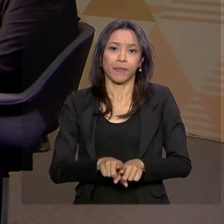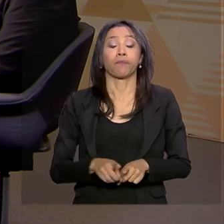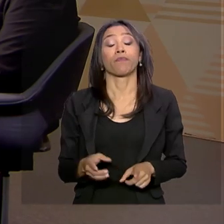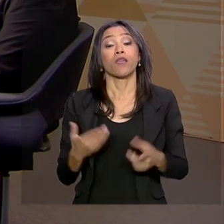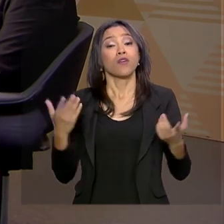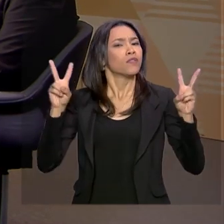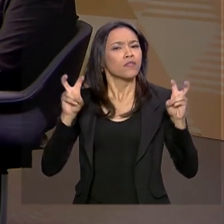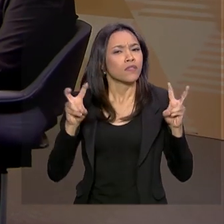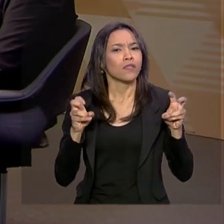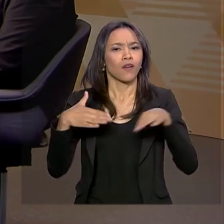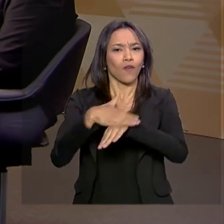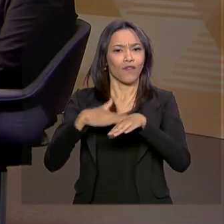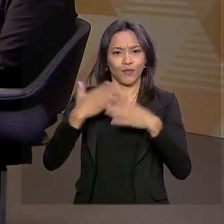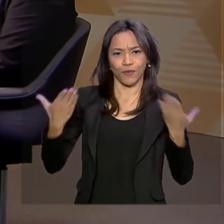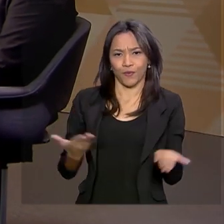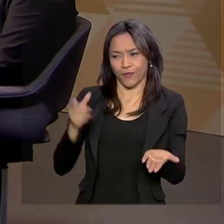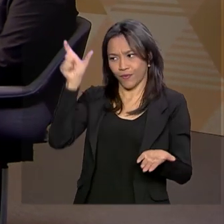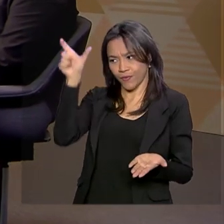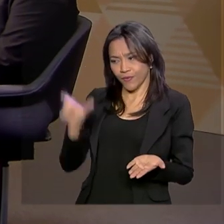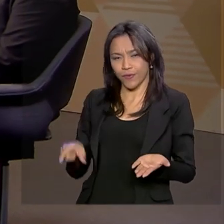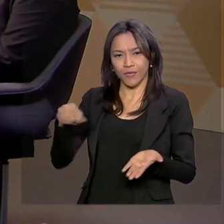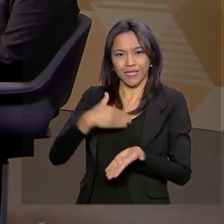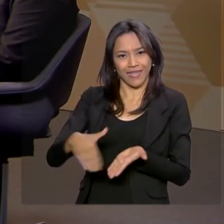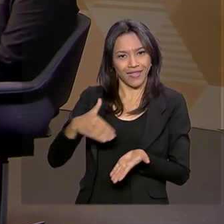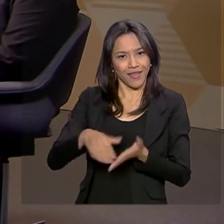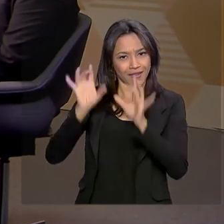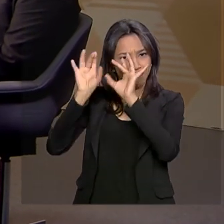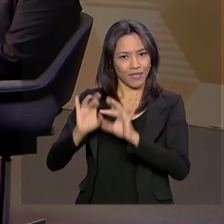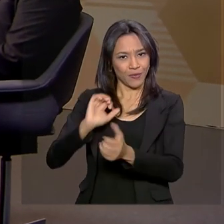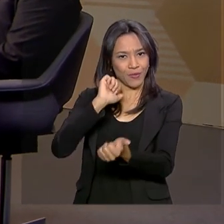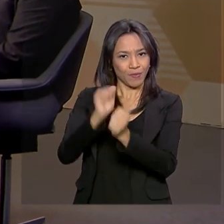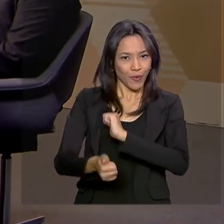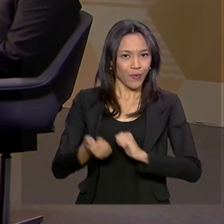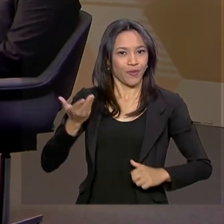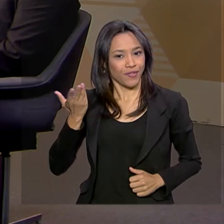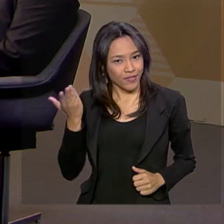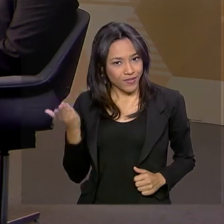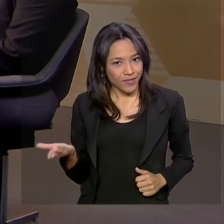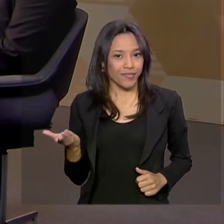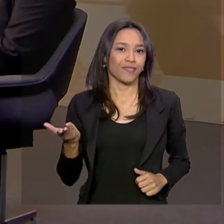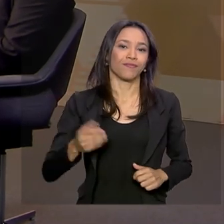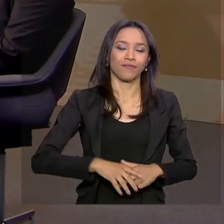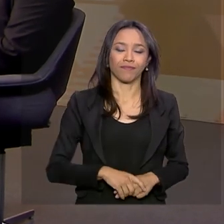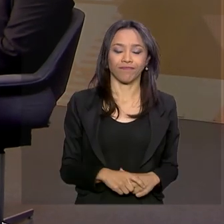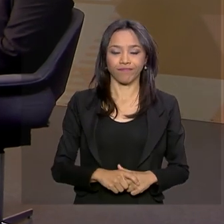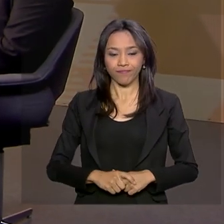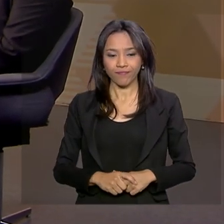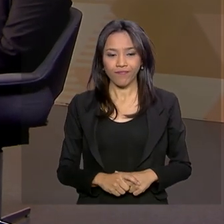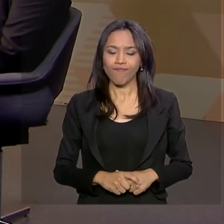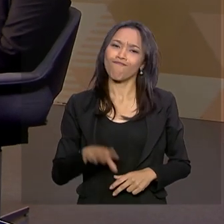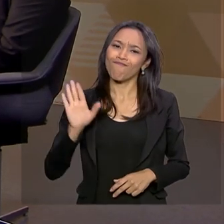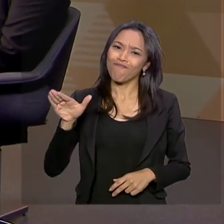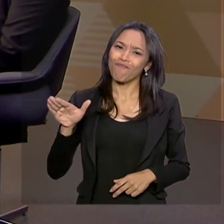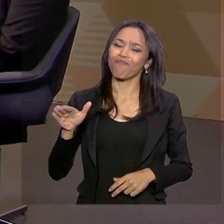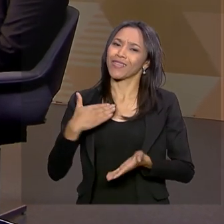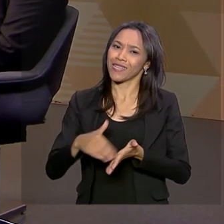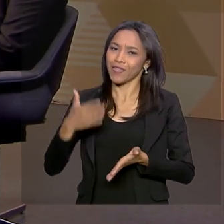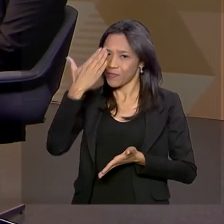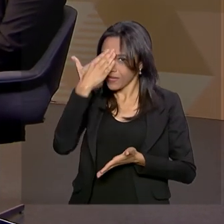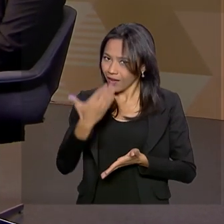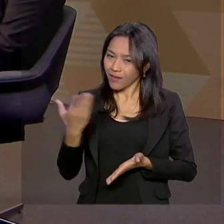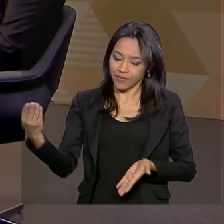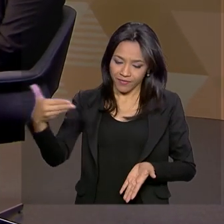eu converso hoje com o secretário especial do Esporte do Ministério da Cidadania, Décio Brasil. Secretário, muito obrigado